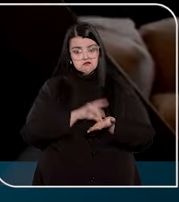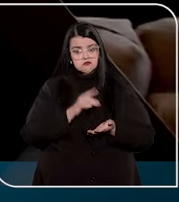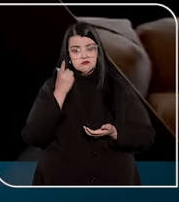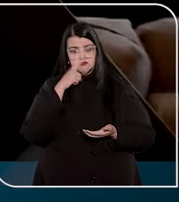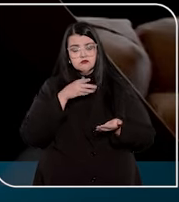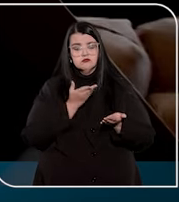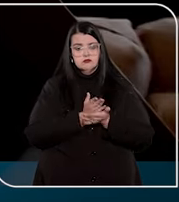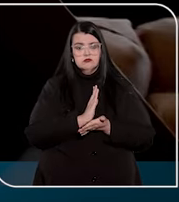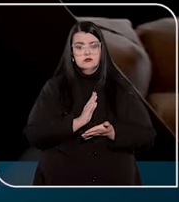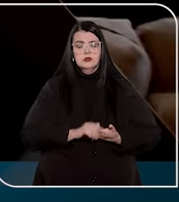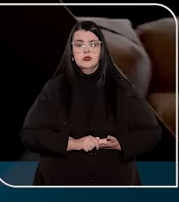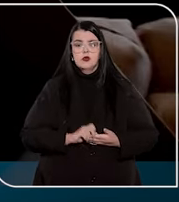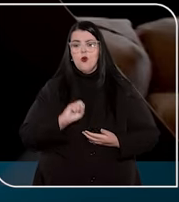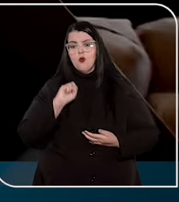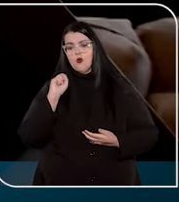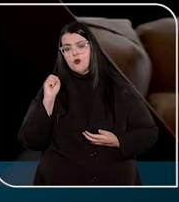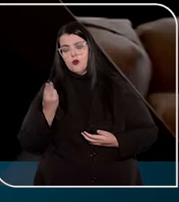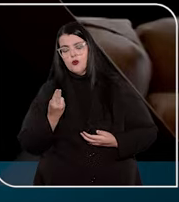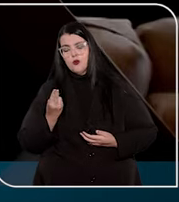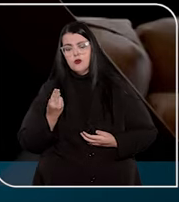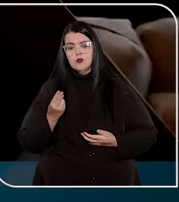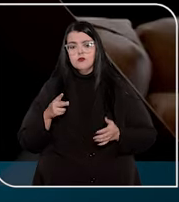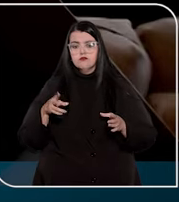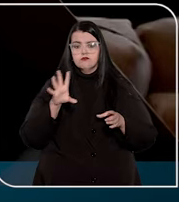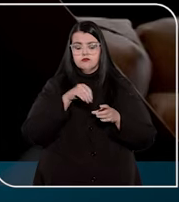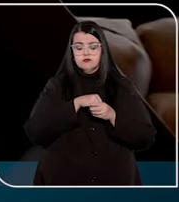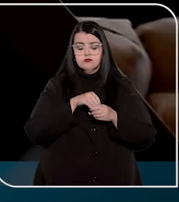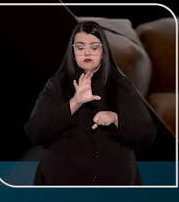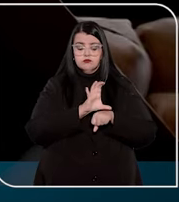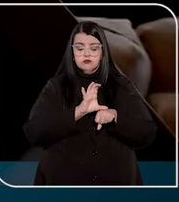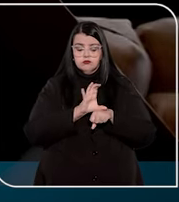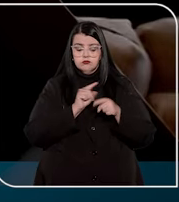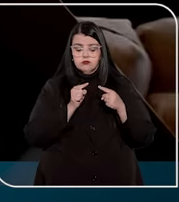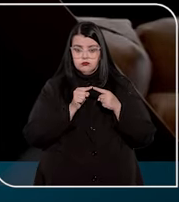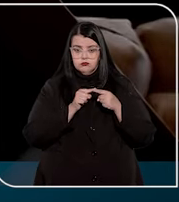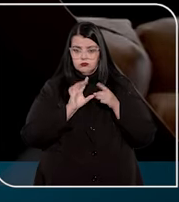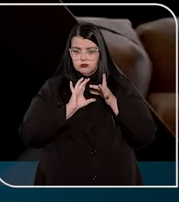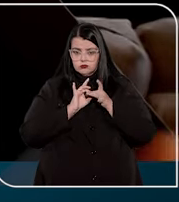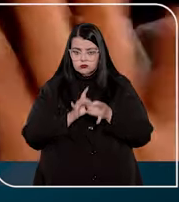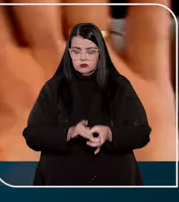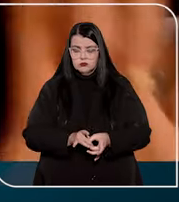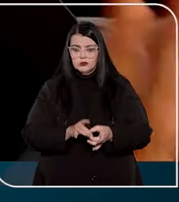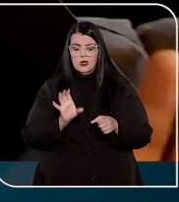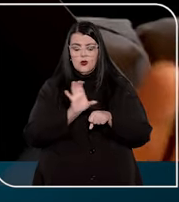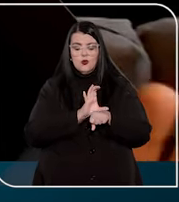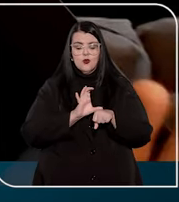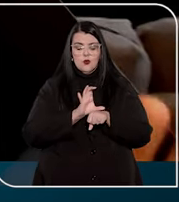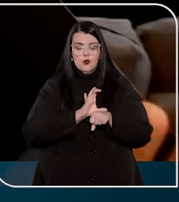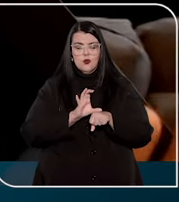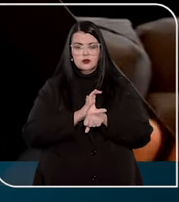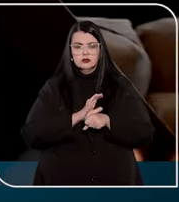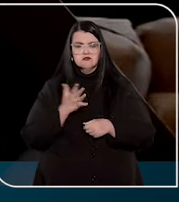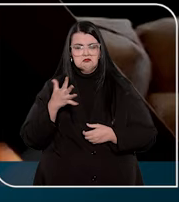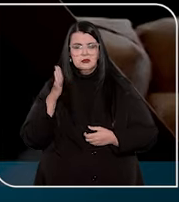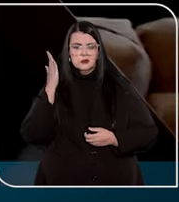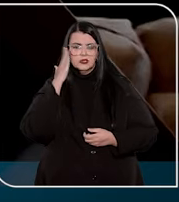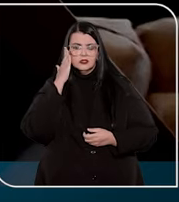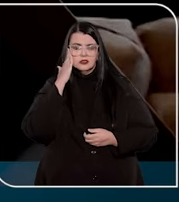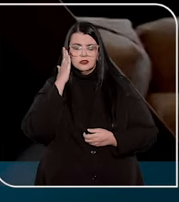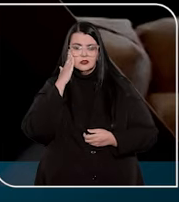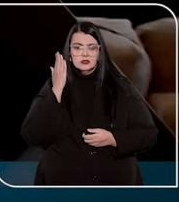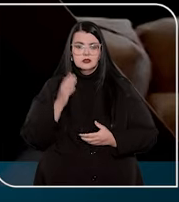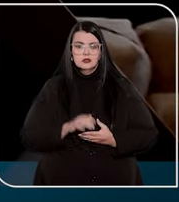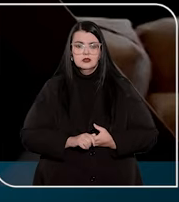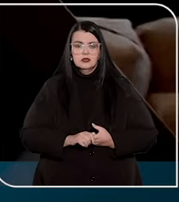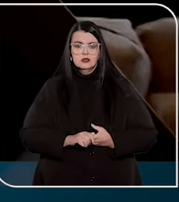você tenta pré-questionar uma questão de índole constitucional. Porque vamos dizer assim, para nossa sorte, né, a Constituição, todo mundo está mais ou menos sabendo o que é. Alguém